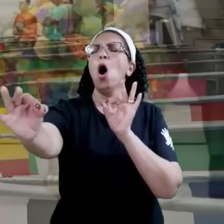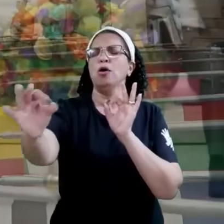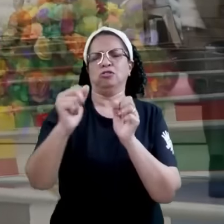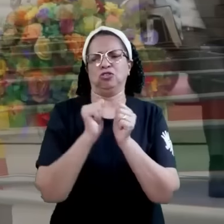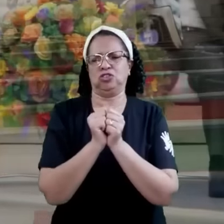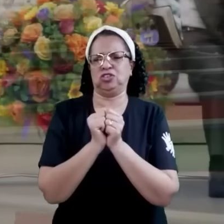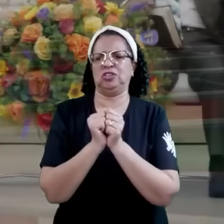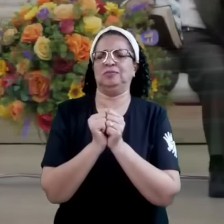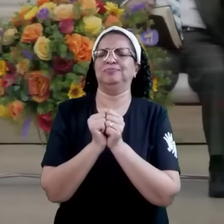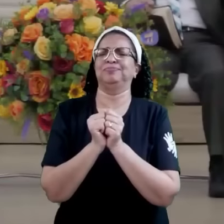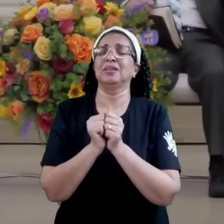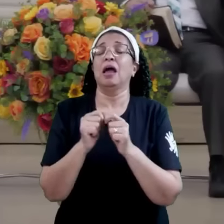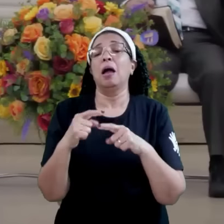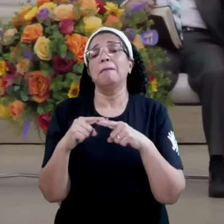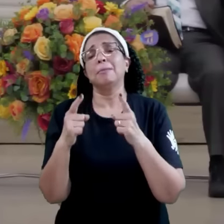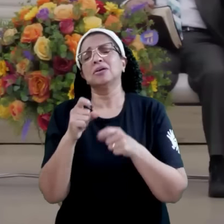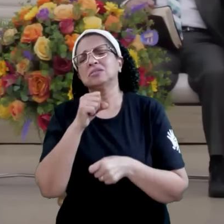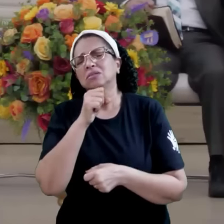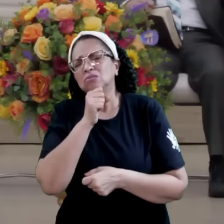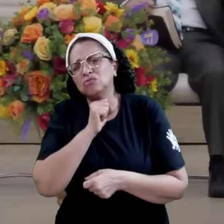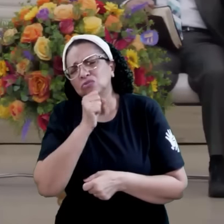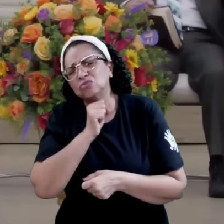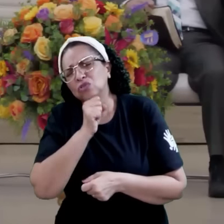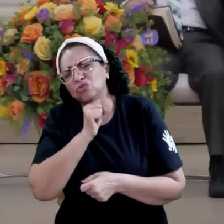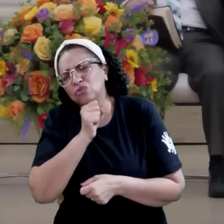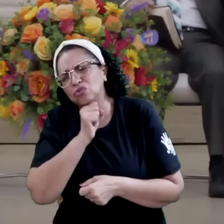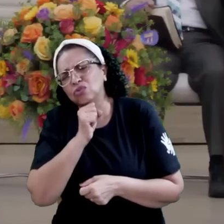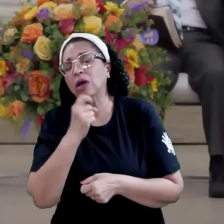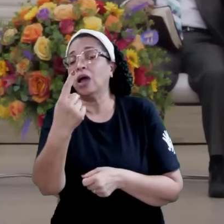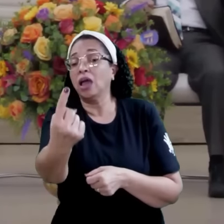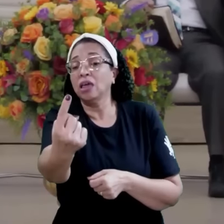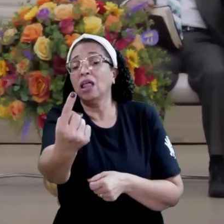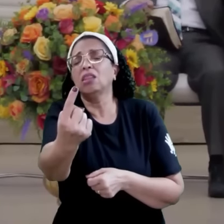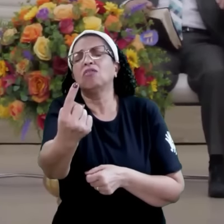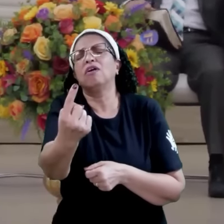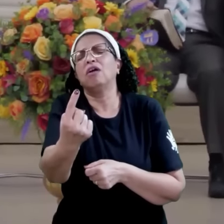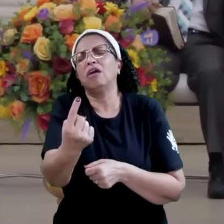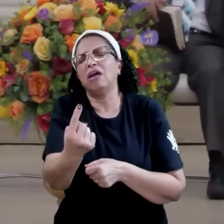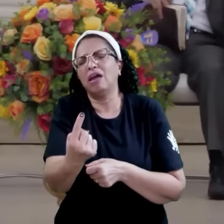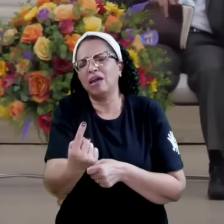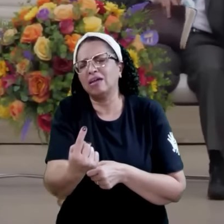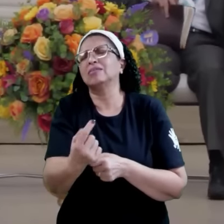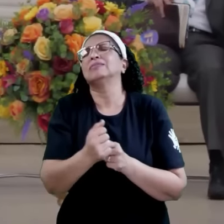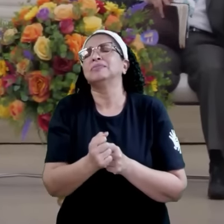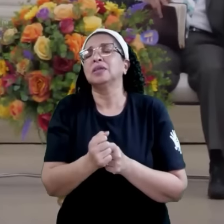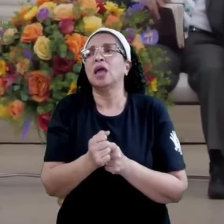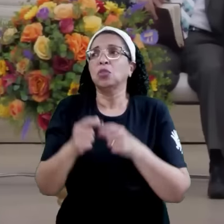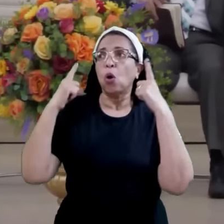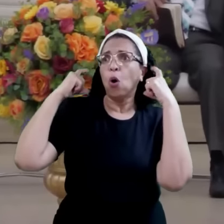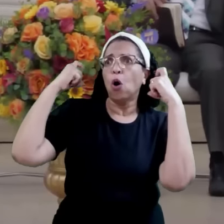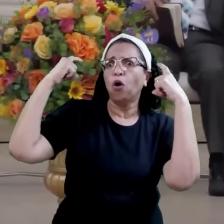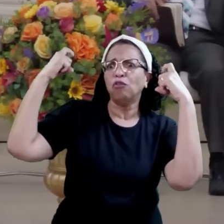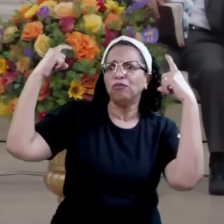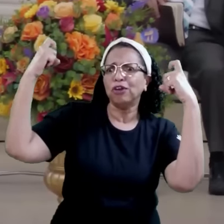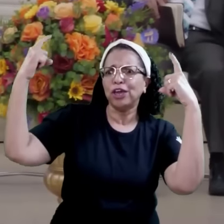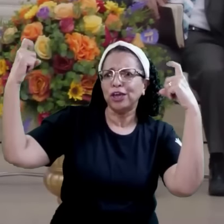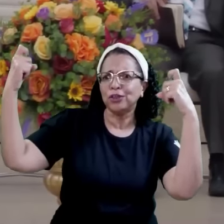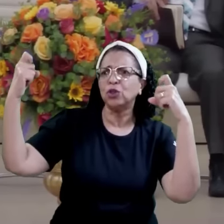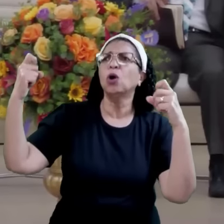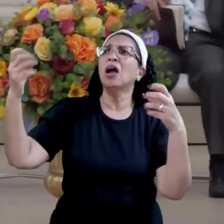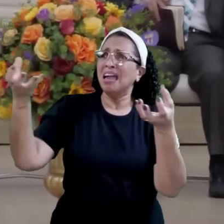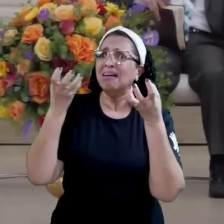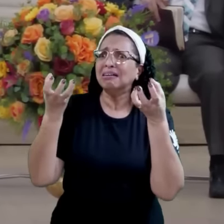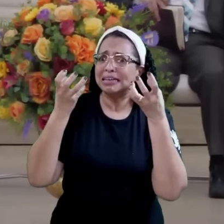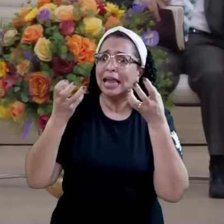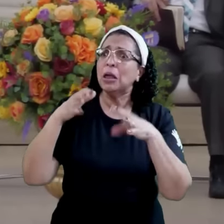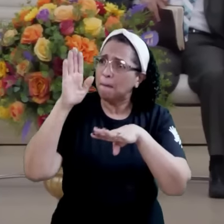posso por quê pede pro pastor erguer Esse aí que esse aí tá me arrepiando inteiro aqui você pode